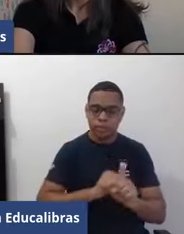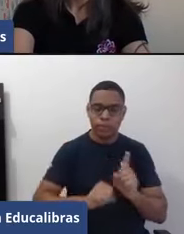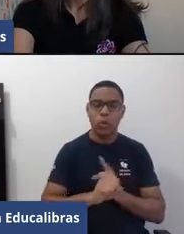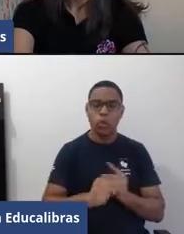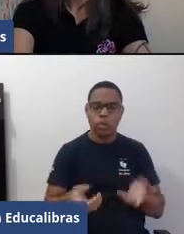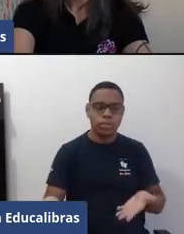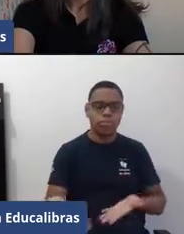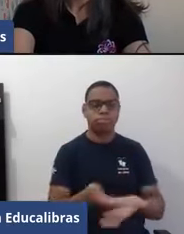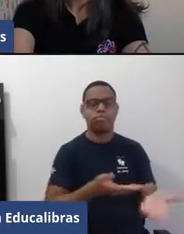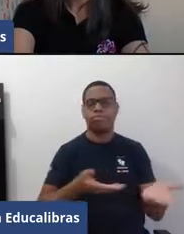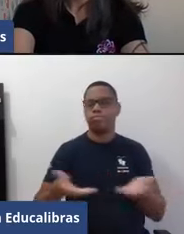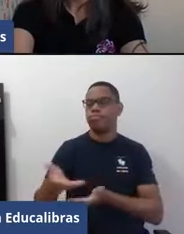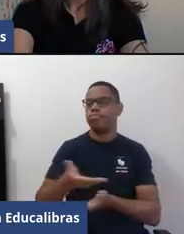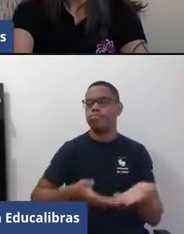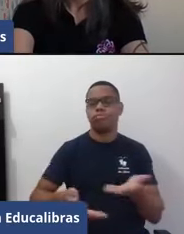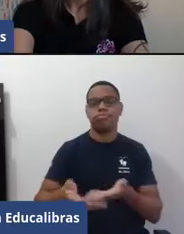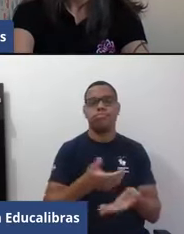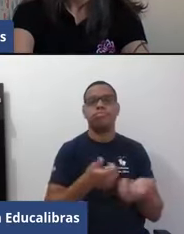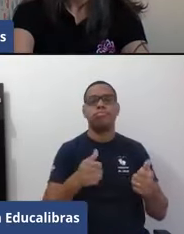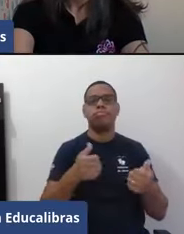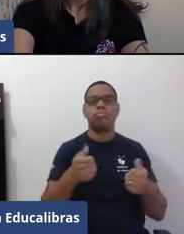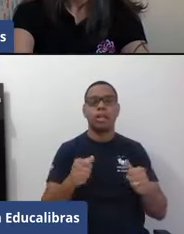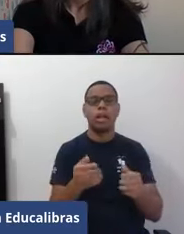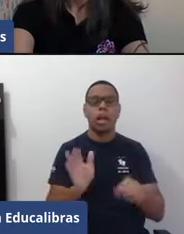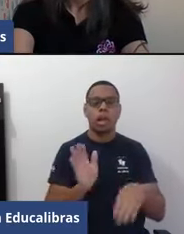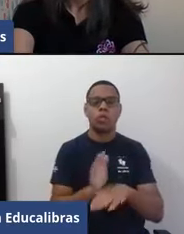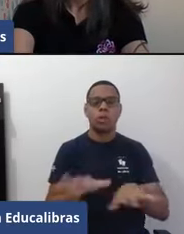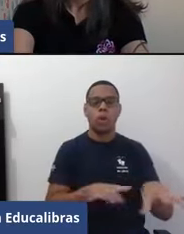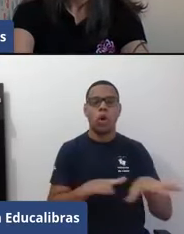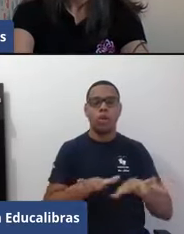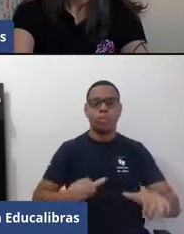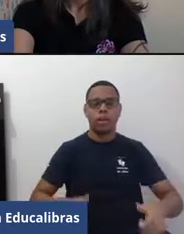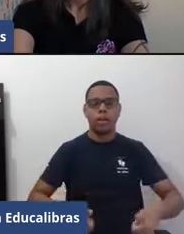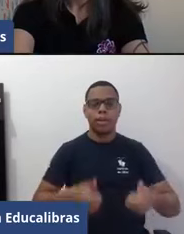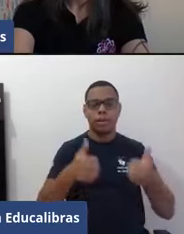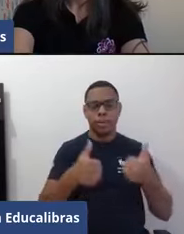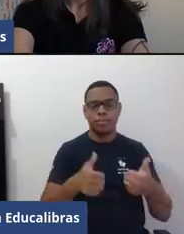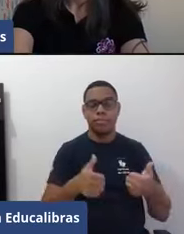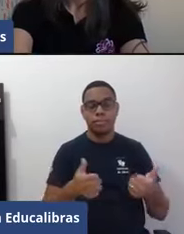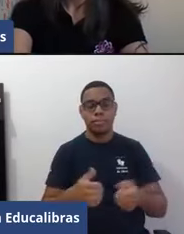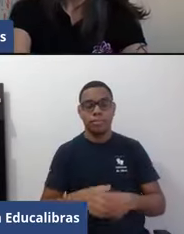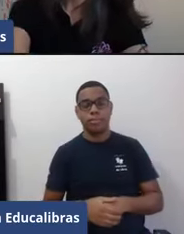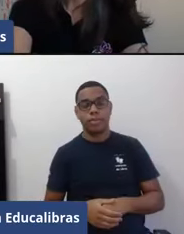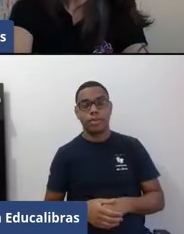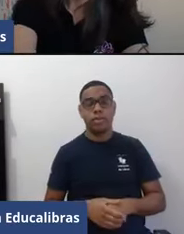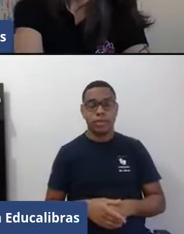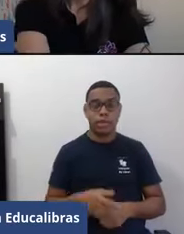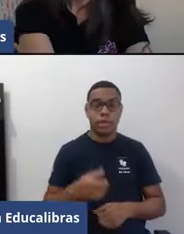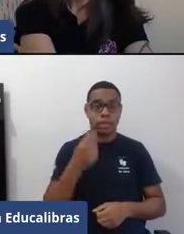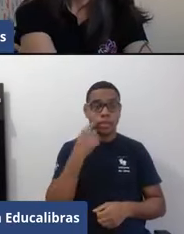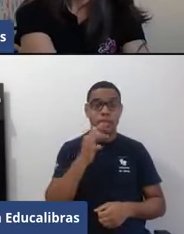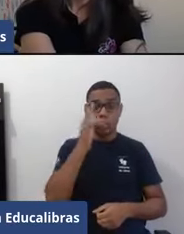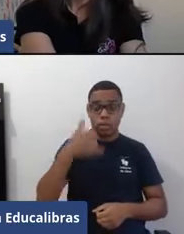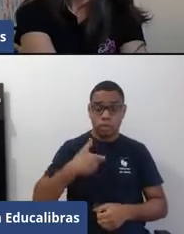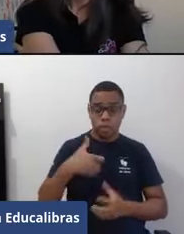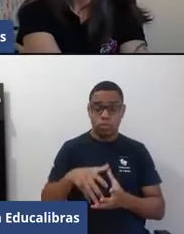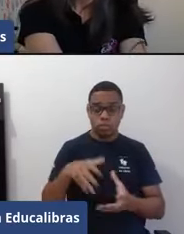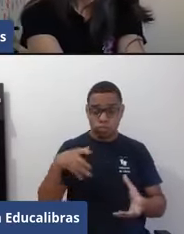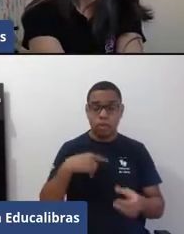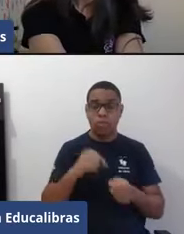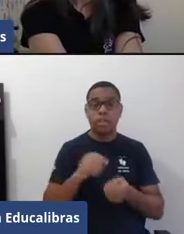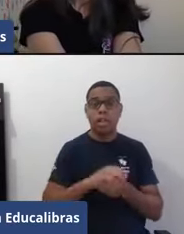e ajudando ele no desenvolvimento. Eles vão se tornar, eles são adultos, eles vão chegar velhos, eles não vão ter o que fazer, ficar preso